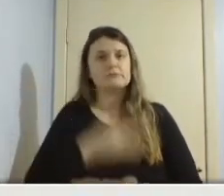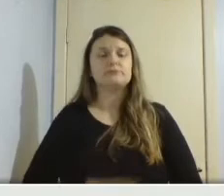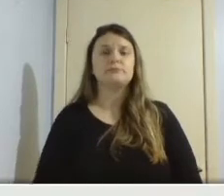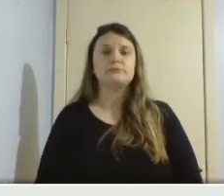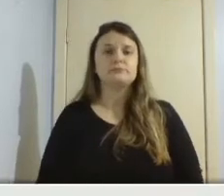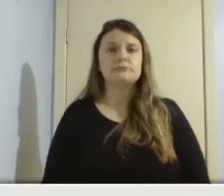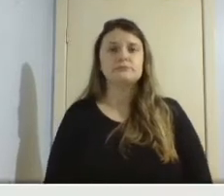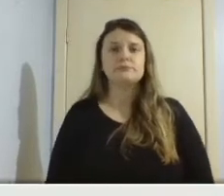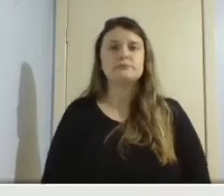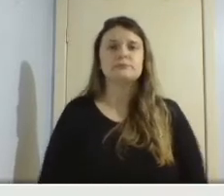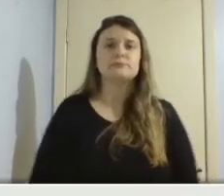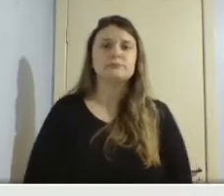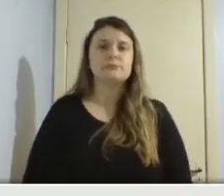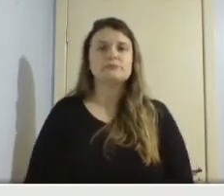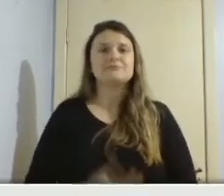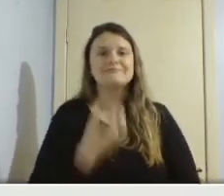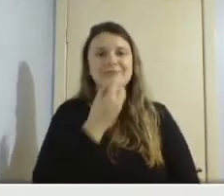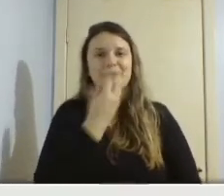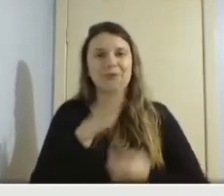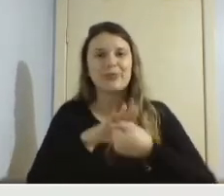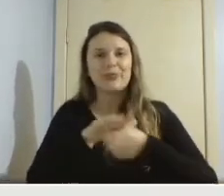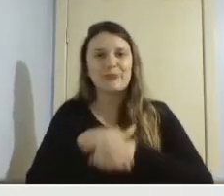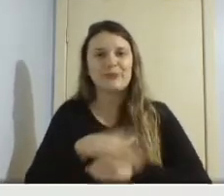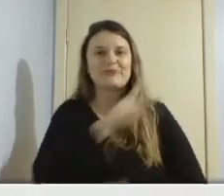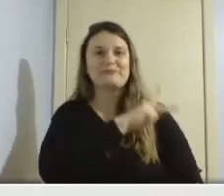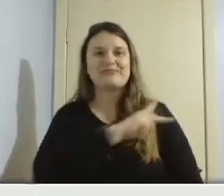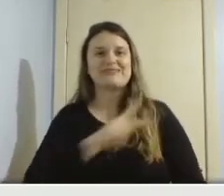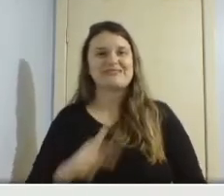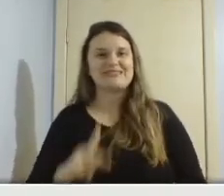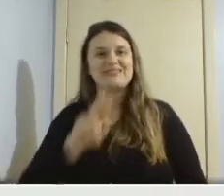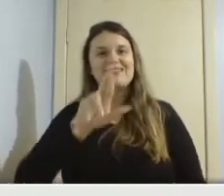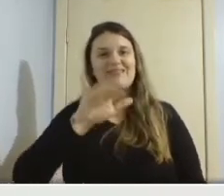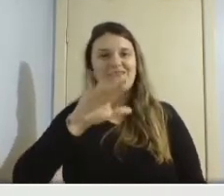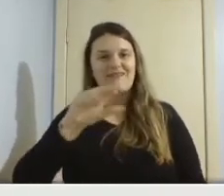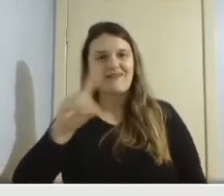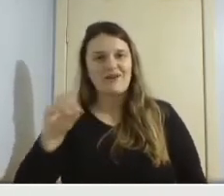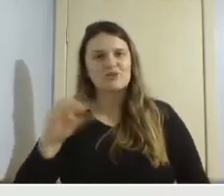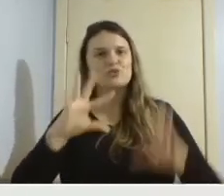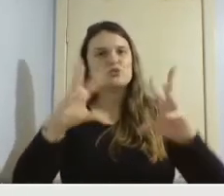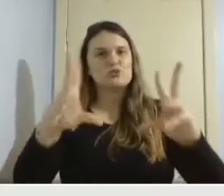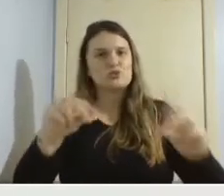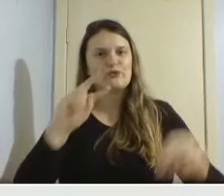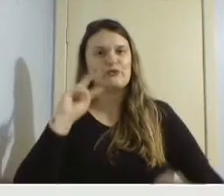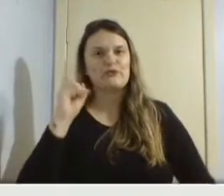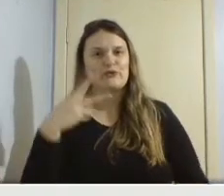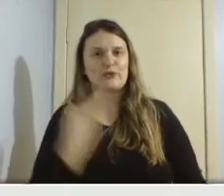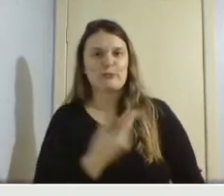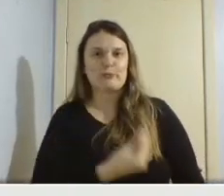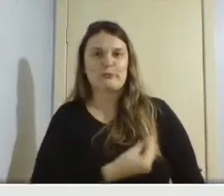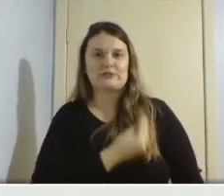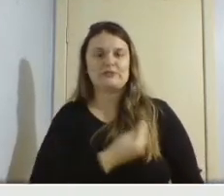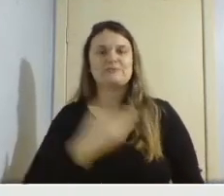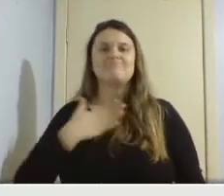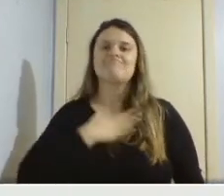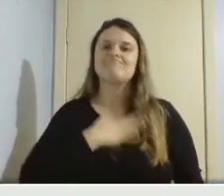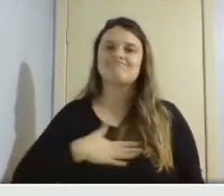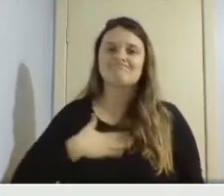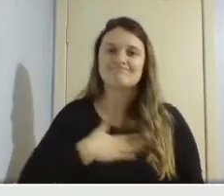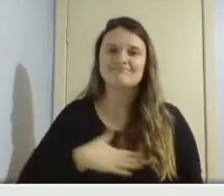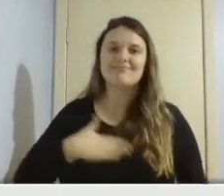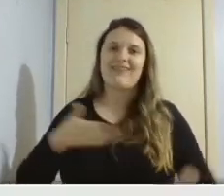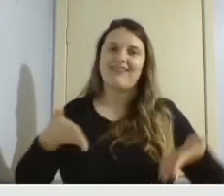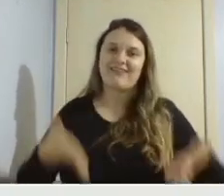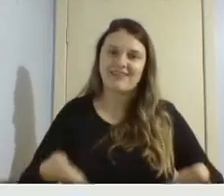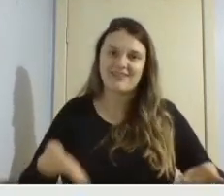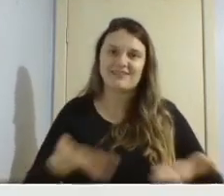Boa noite, presidente Ricardo. Boa noite a todos os senhores e as senhoras. É um prazer estar aqui convosco.